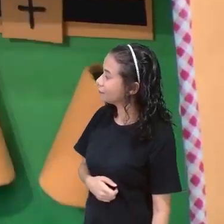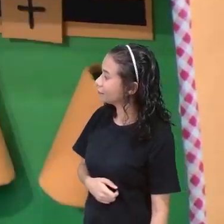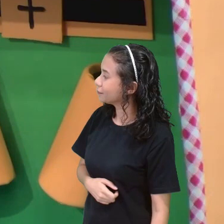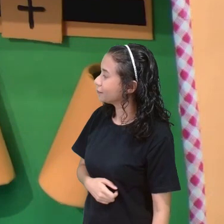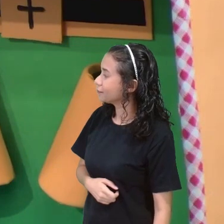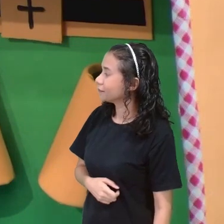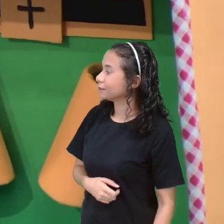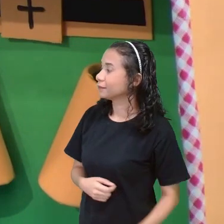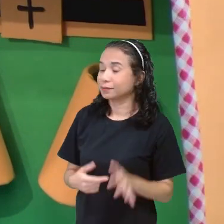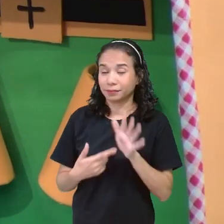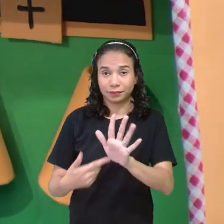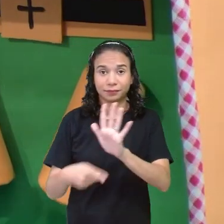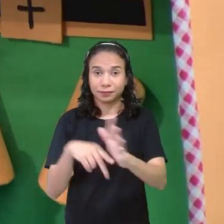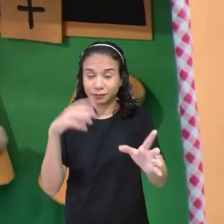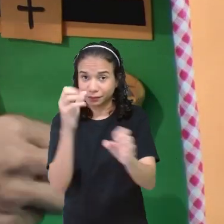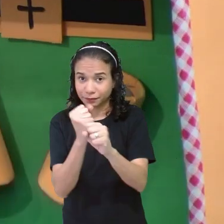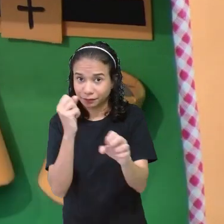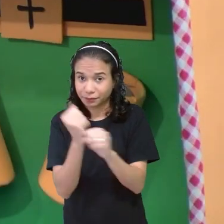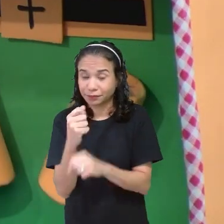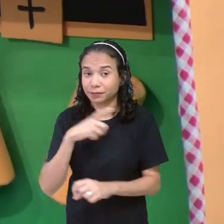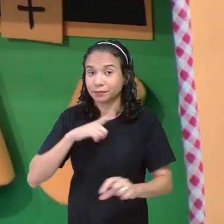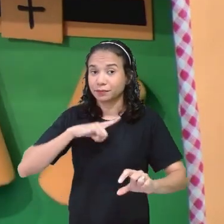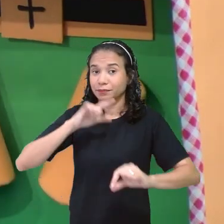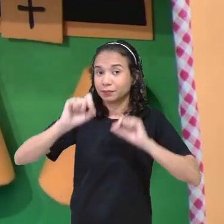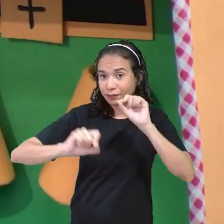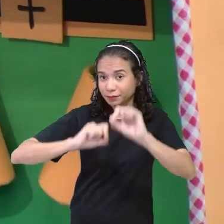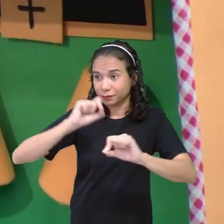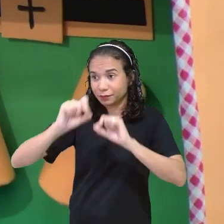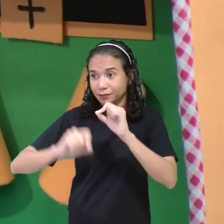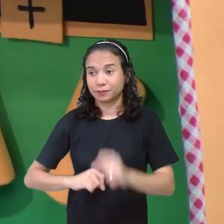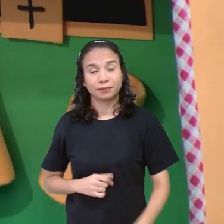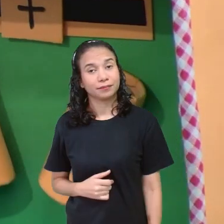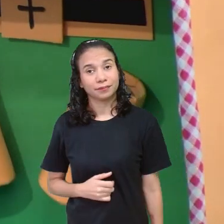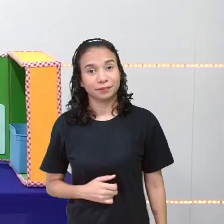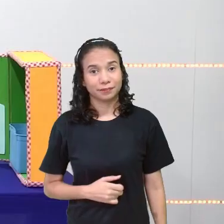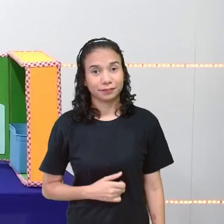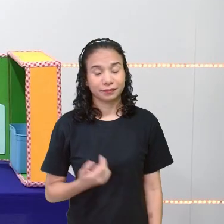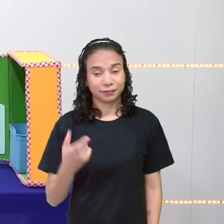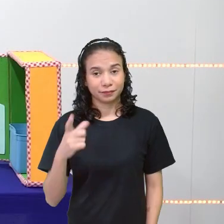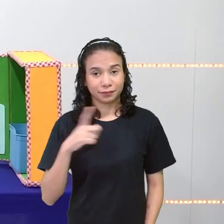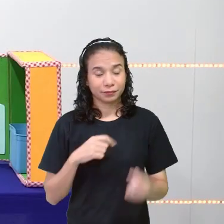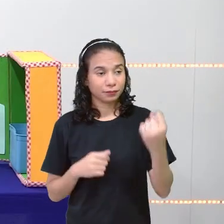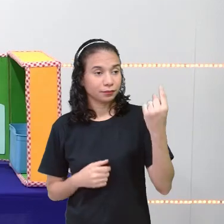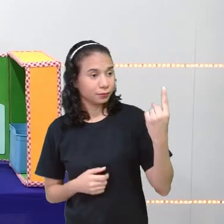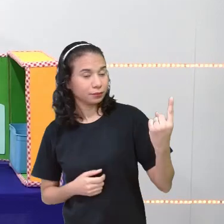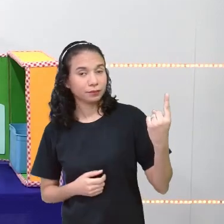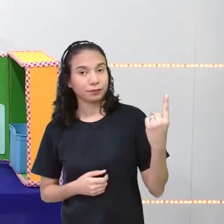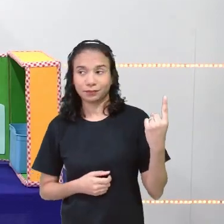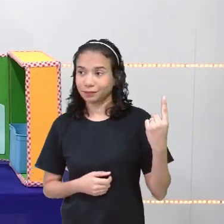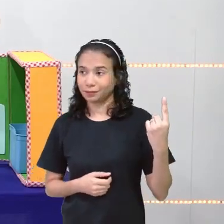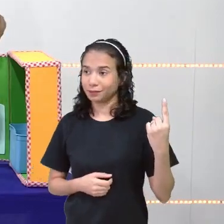O sinal que representa a soma. E aí eu tenho aqui, ó. Certo? Eu tinha um,